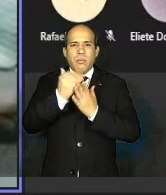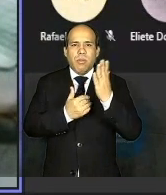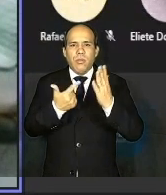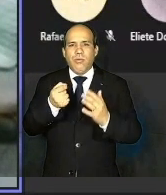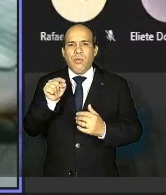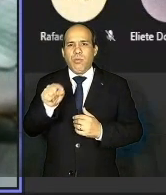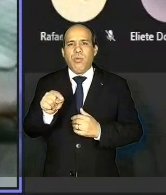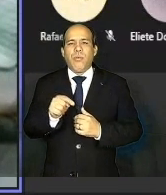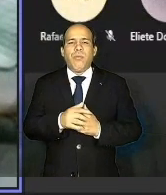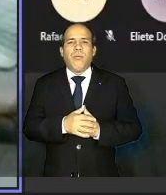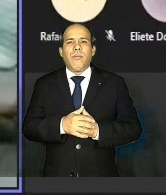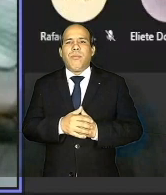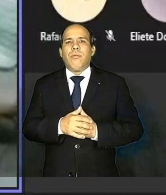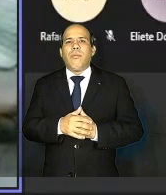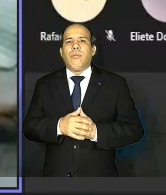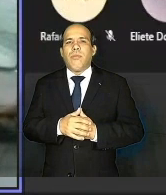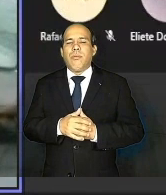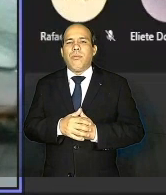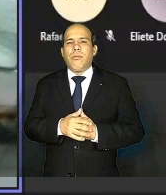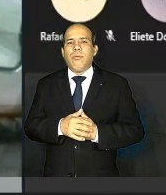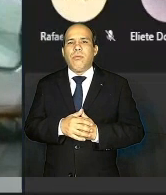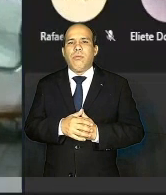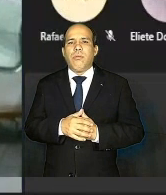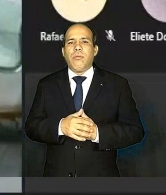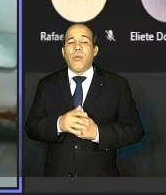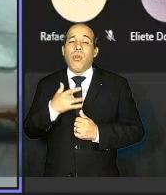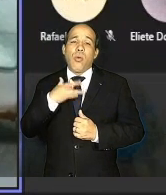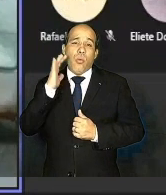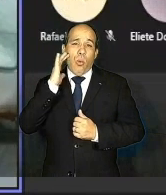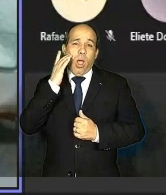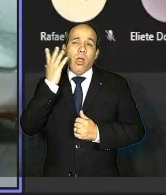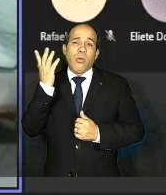levar 30. Quem está levando 50, 20 mil, né?